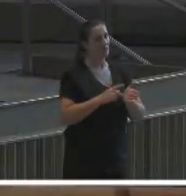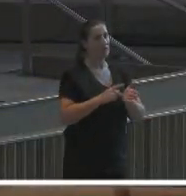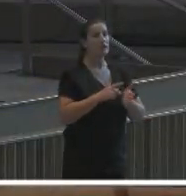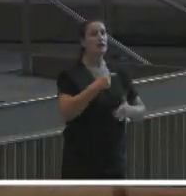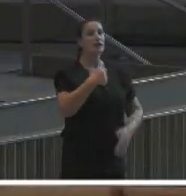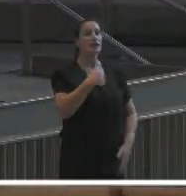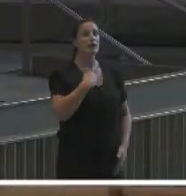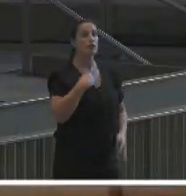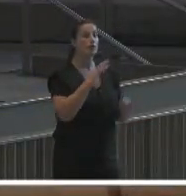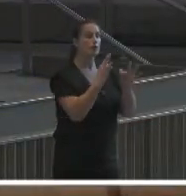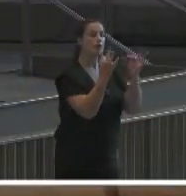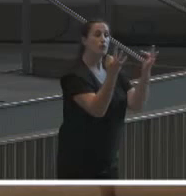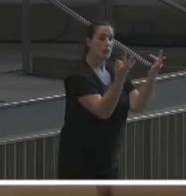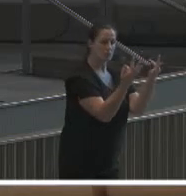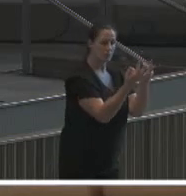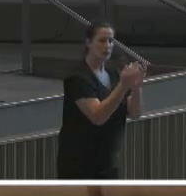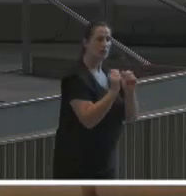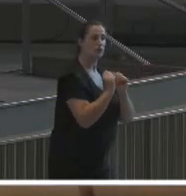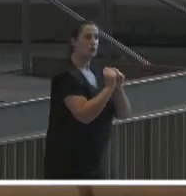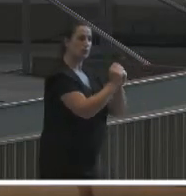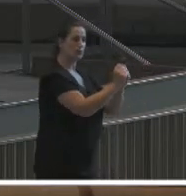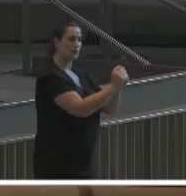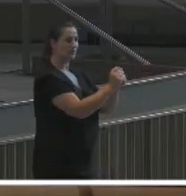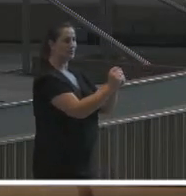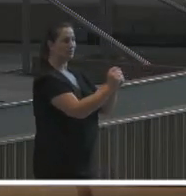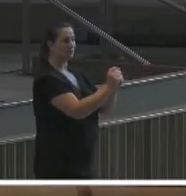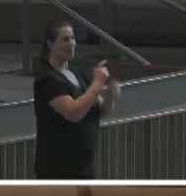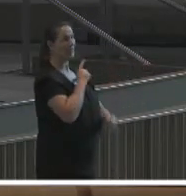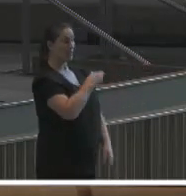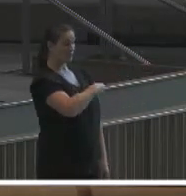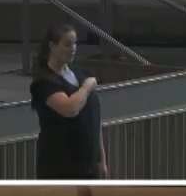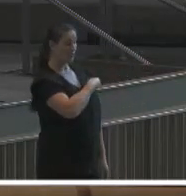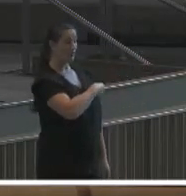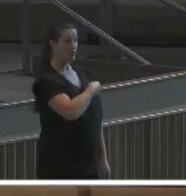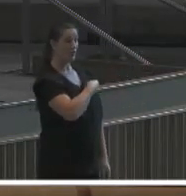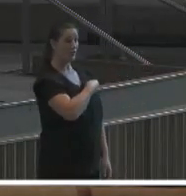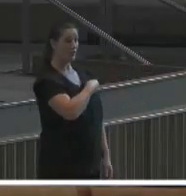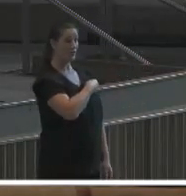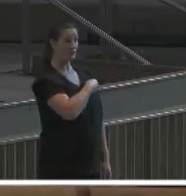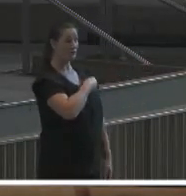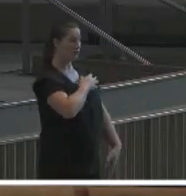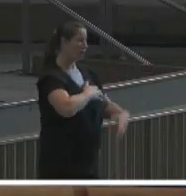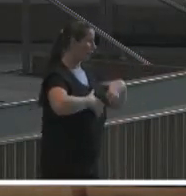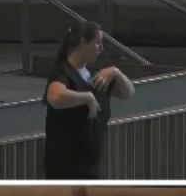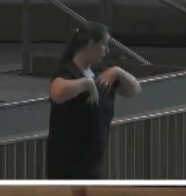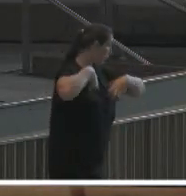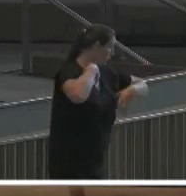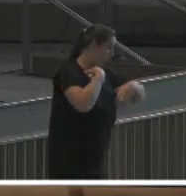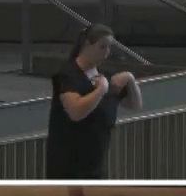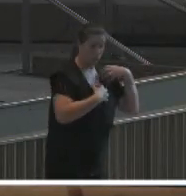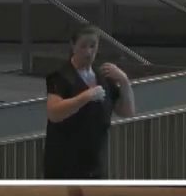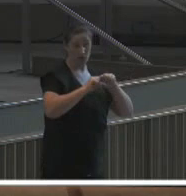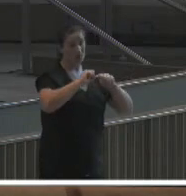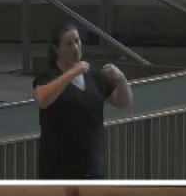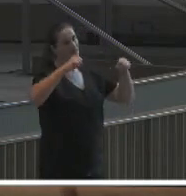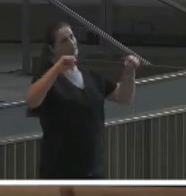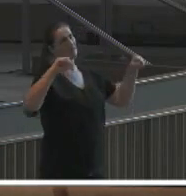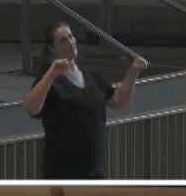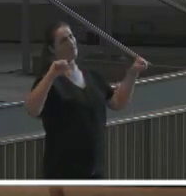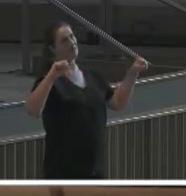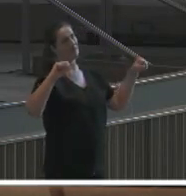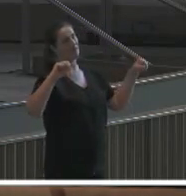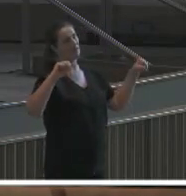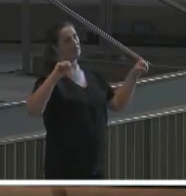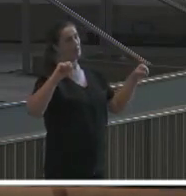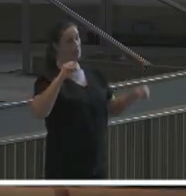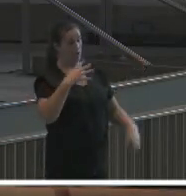acompanhei uma família que estava vivendo uma tragédia, que estavam vivendo uma angústia muito grande. Uma